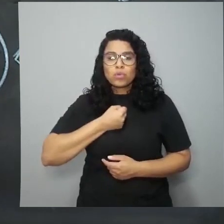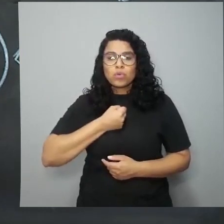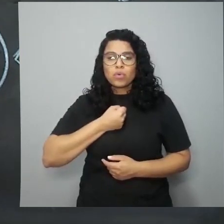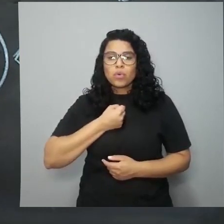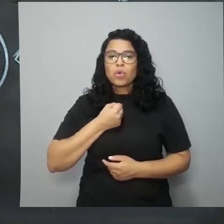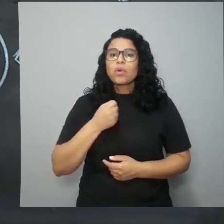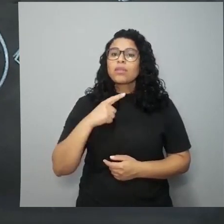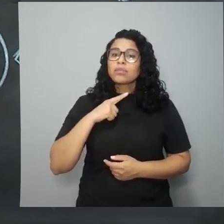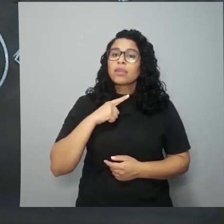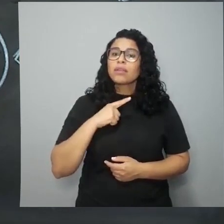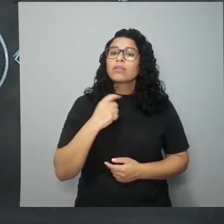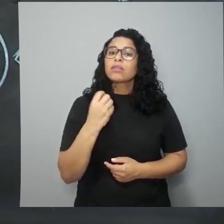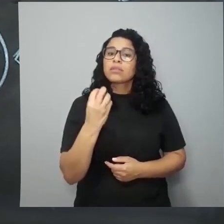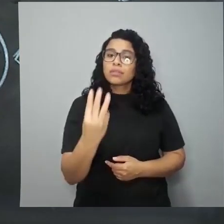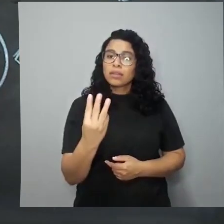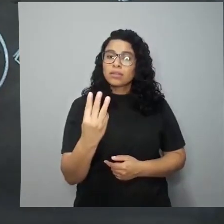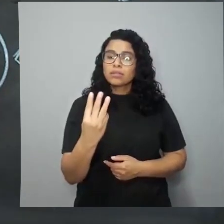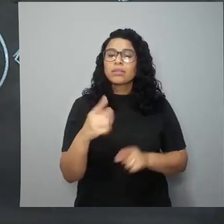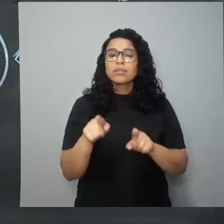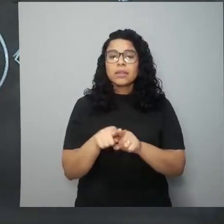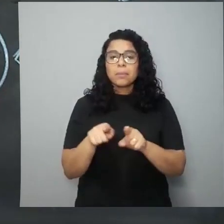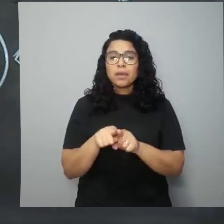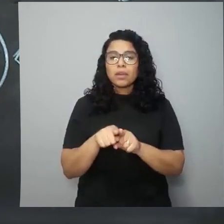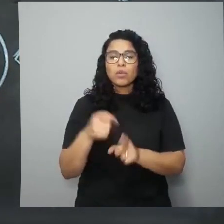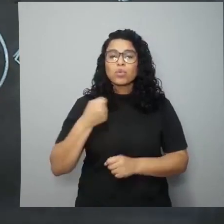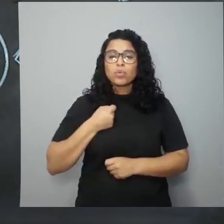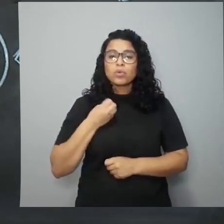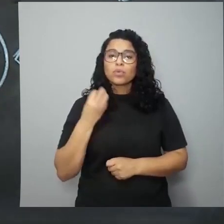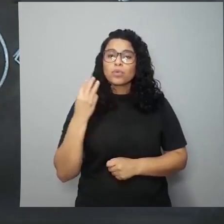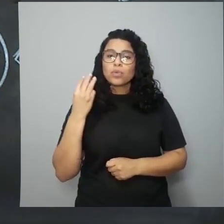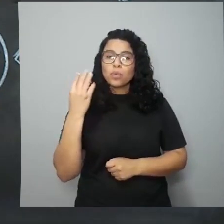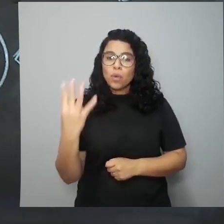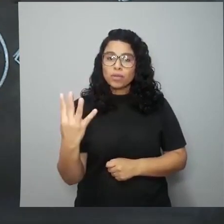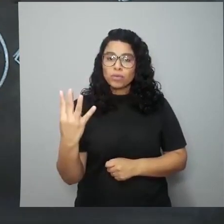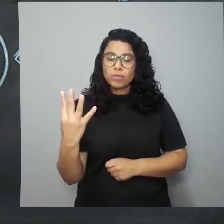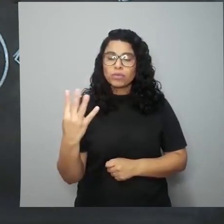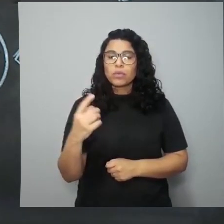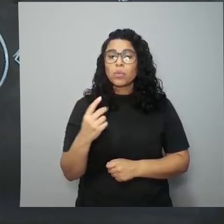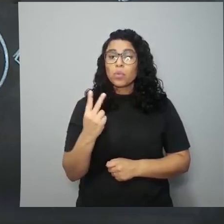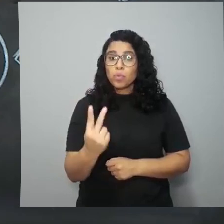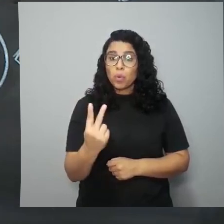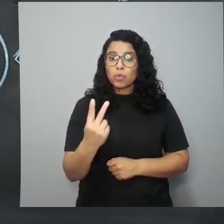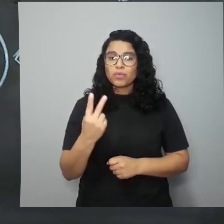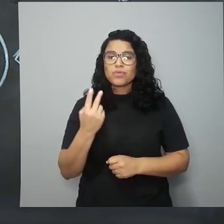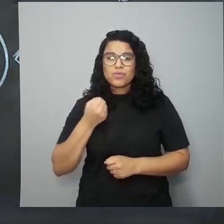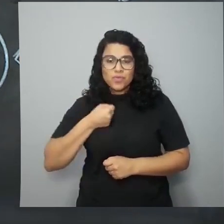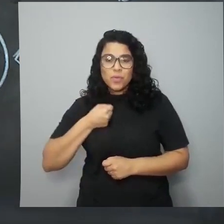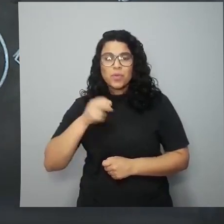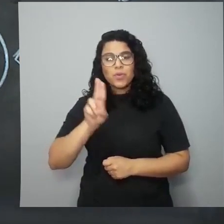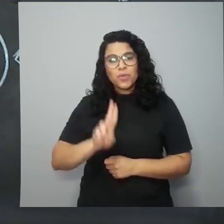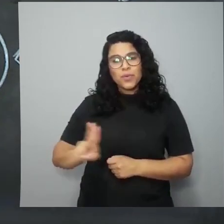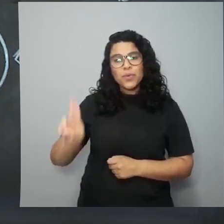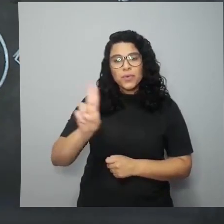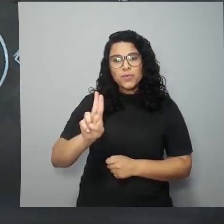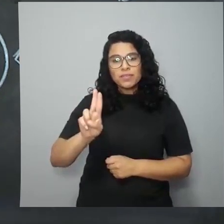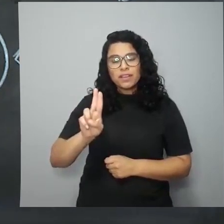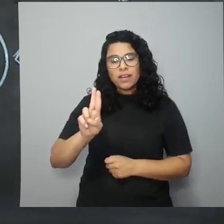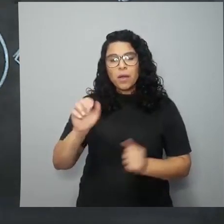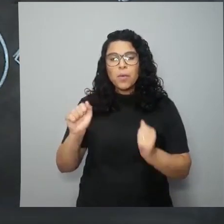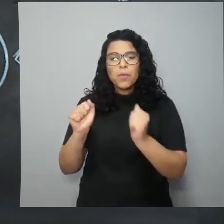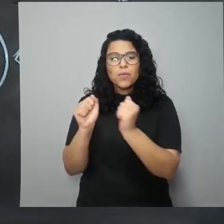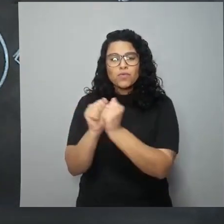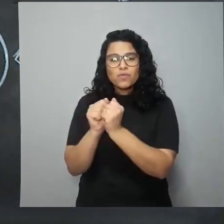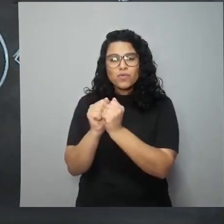algarismo 3 e o algarismo 4. Ou seja, só por aí a gente já tem três distinções. Entre os algarismos, a gente utiliza